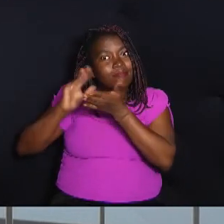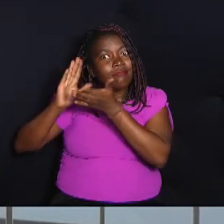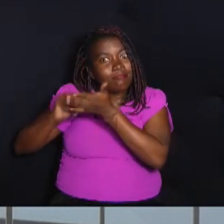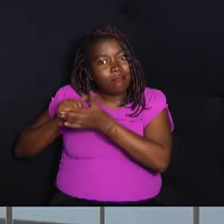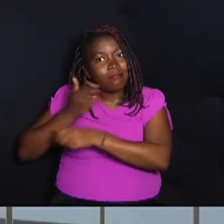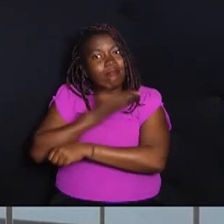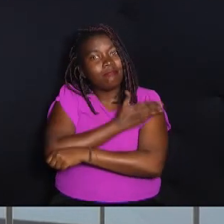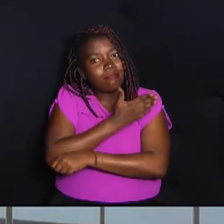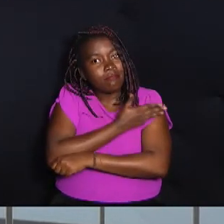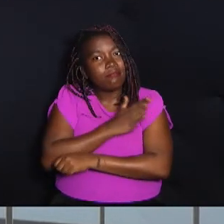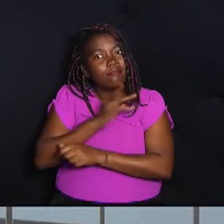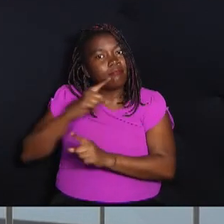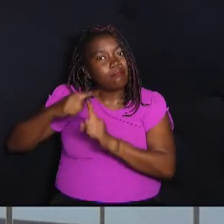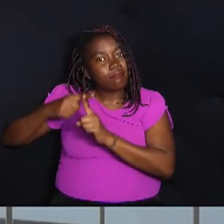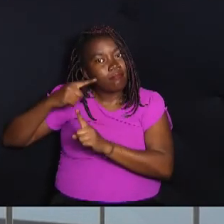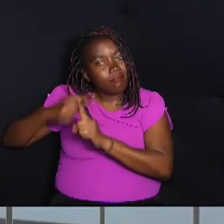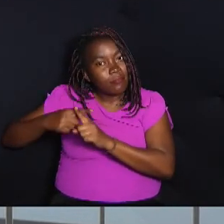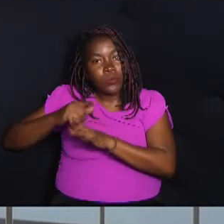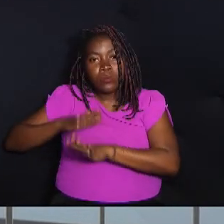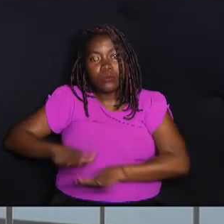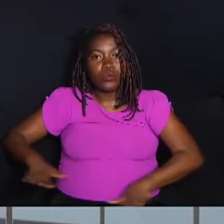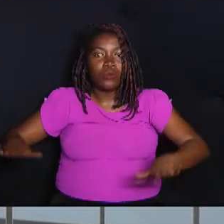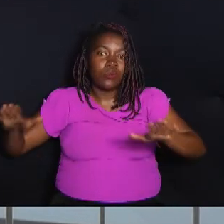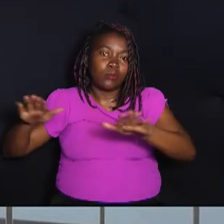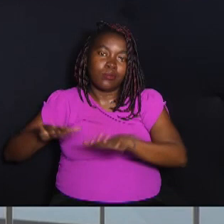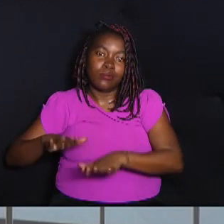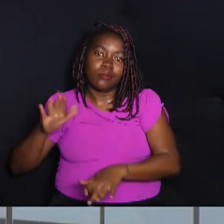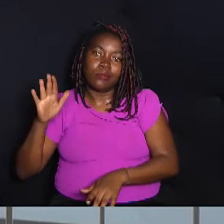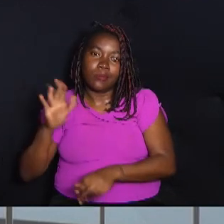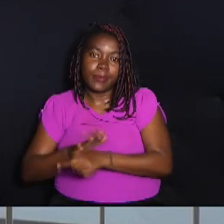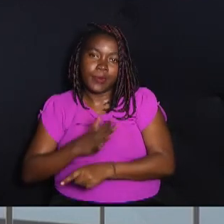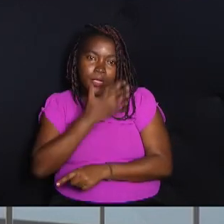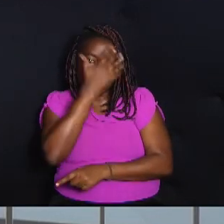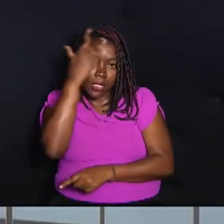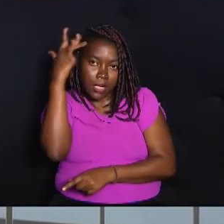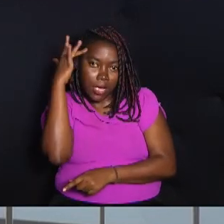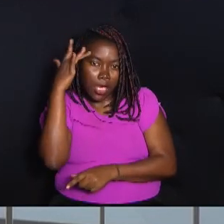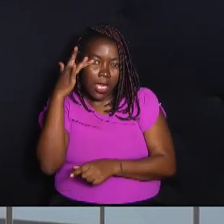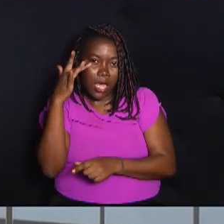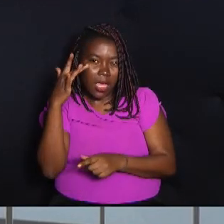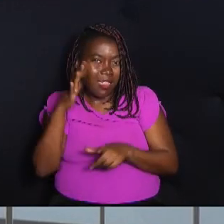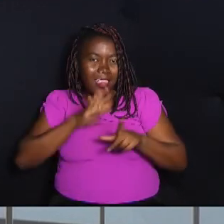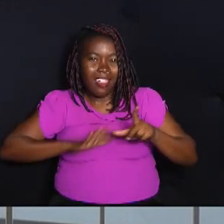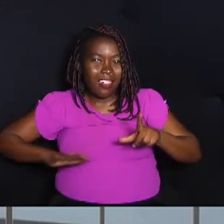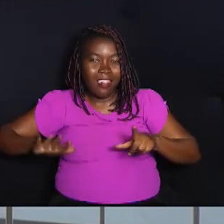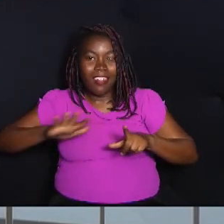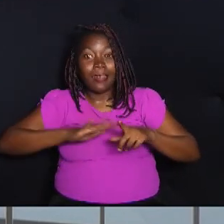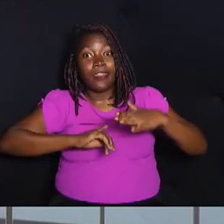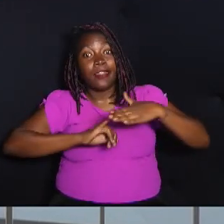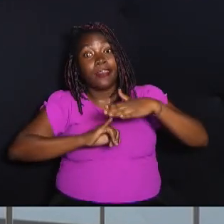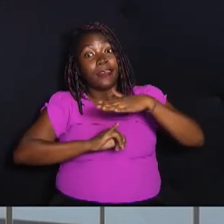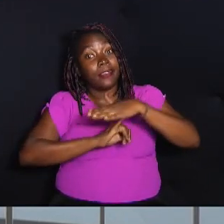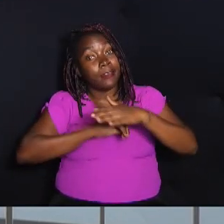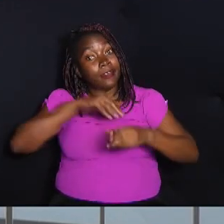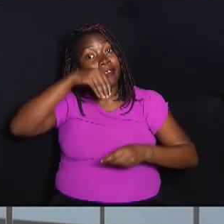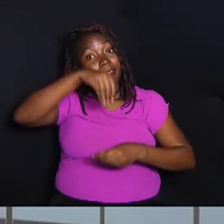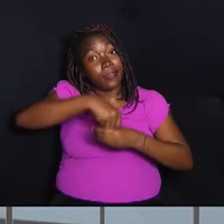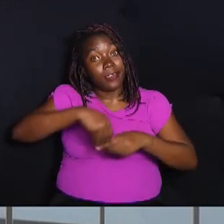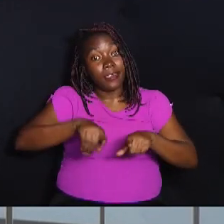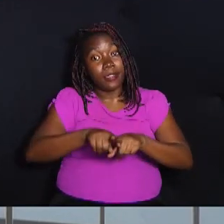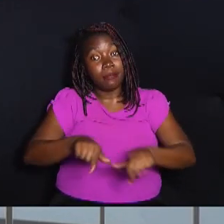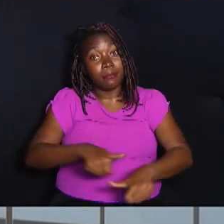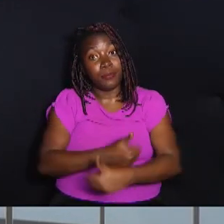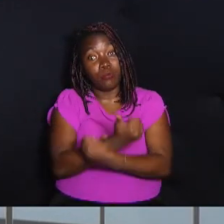Então, favorece como um todo para que as pessoas, o ambiente e as instituições também possam